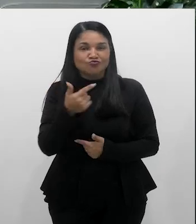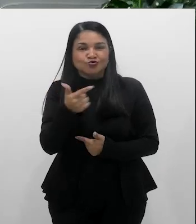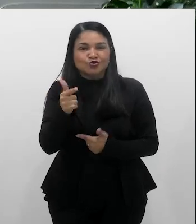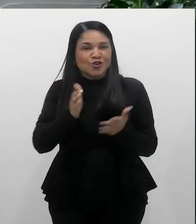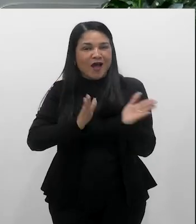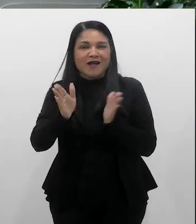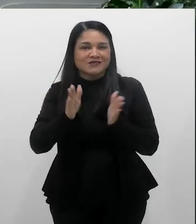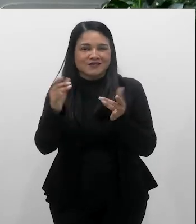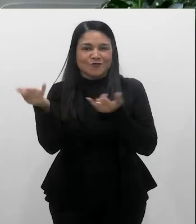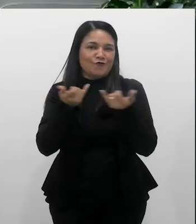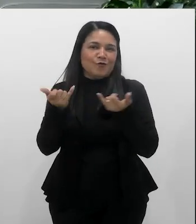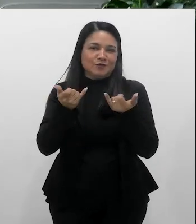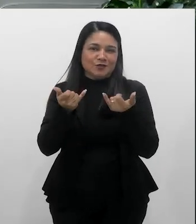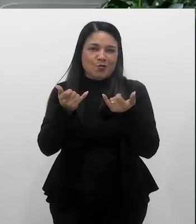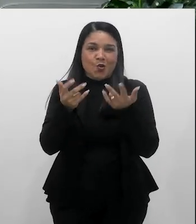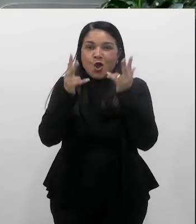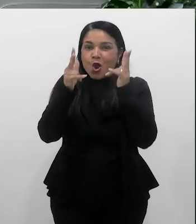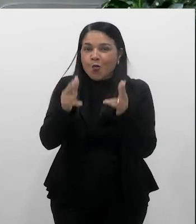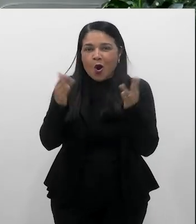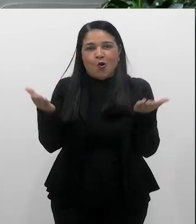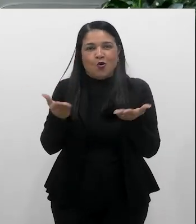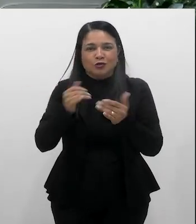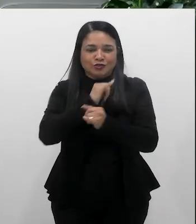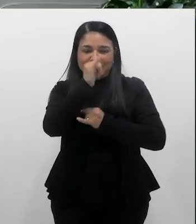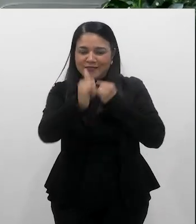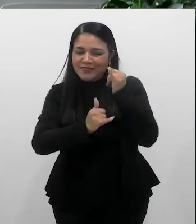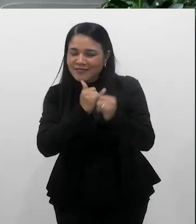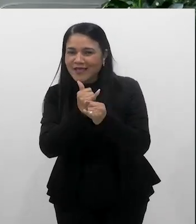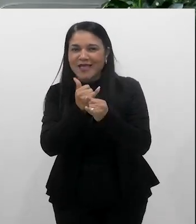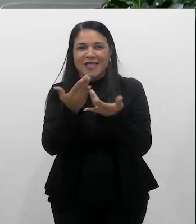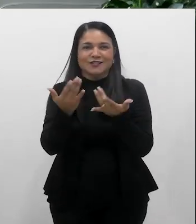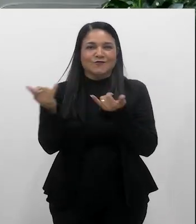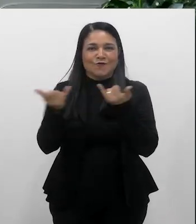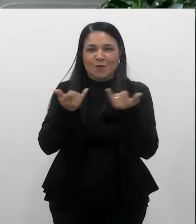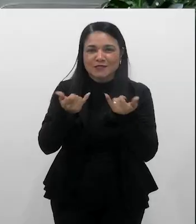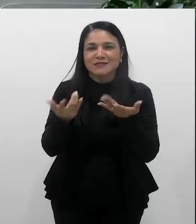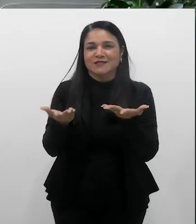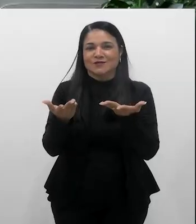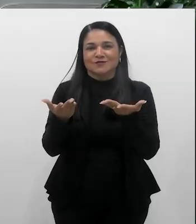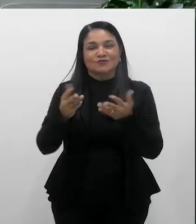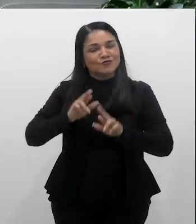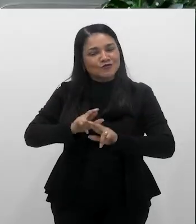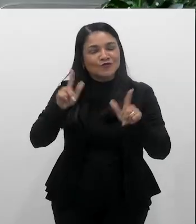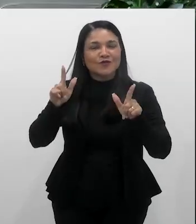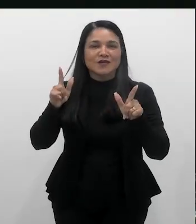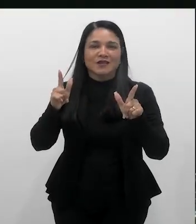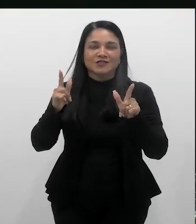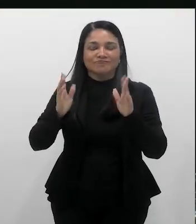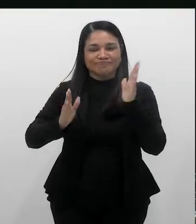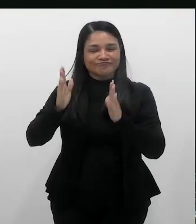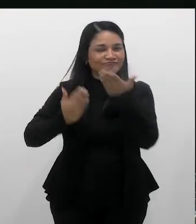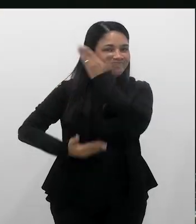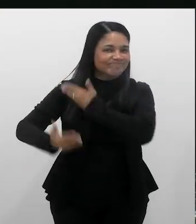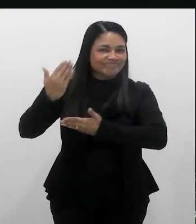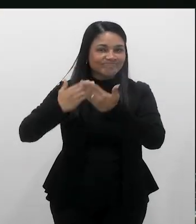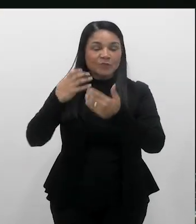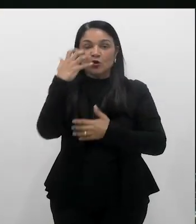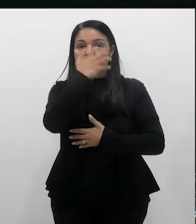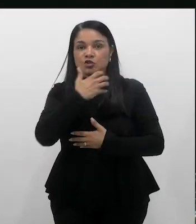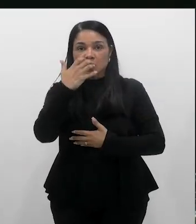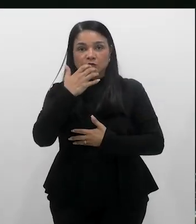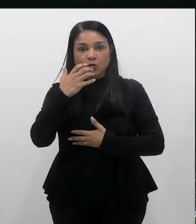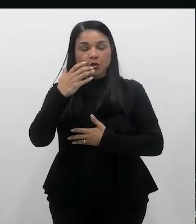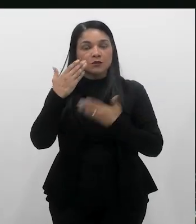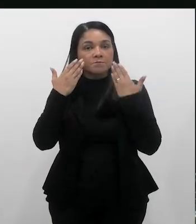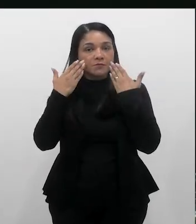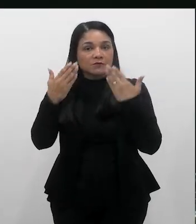às informações como nós temos hoje com o advento da internet. Né? Então, naquela época, os cantores